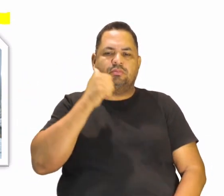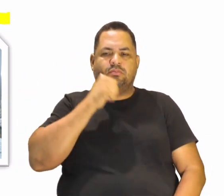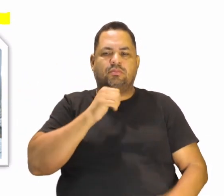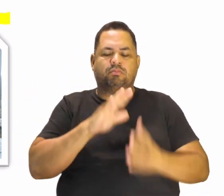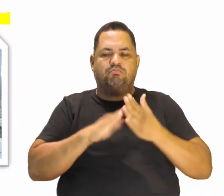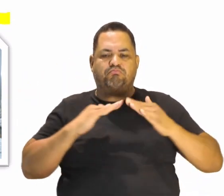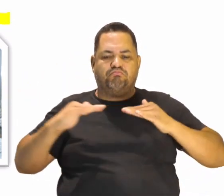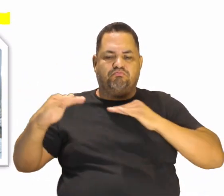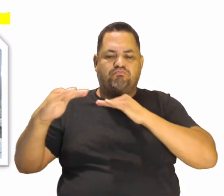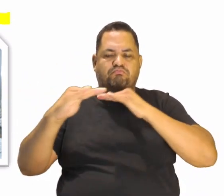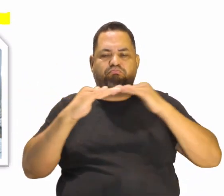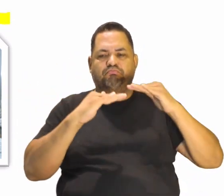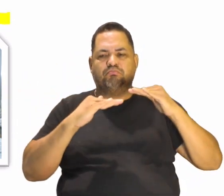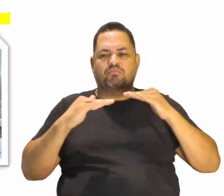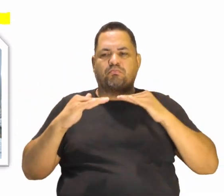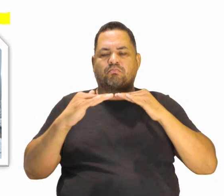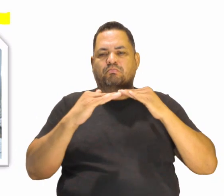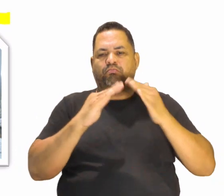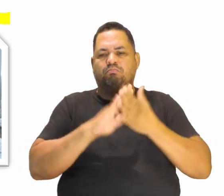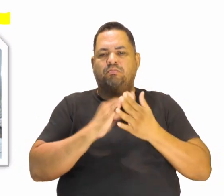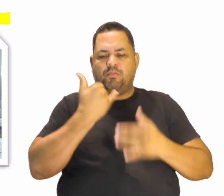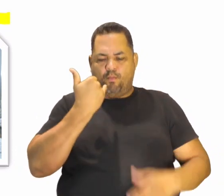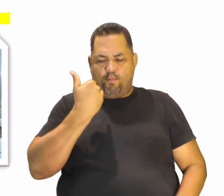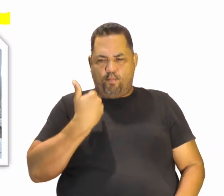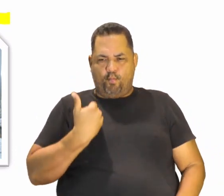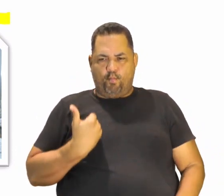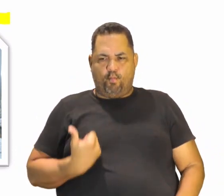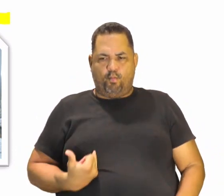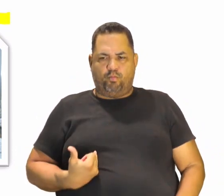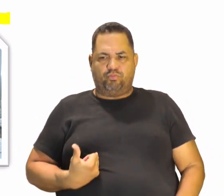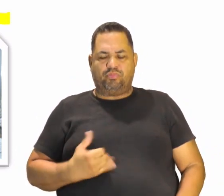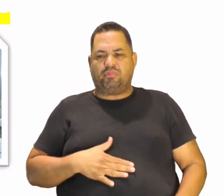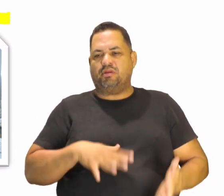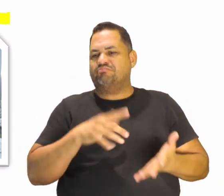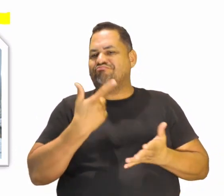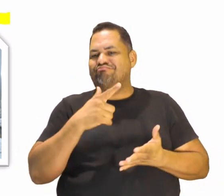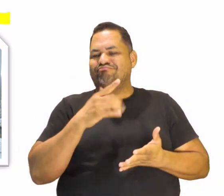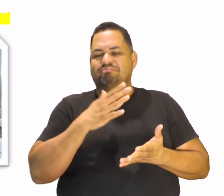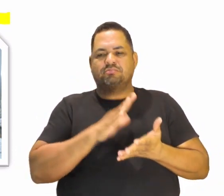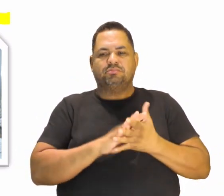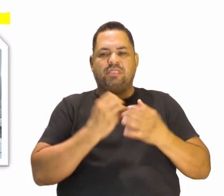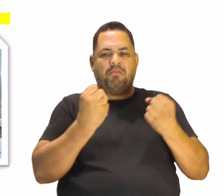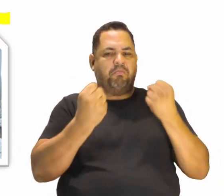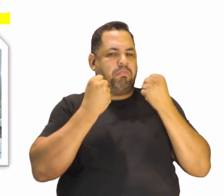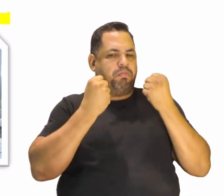corpo muito fino, com ausência de massa muscular,